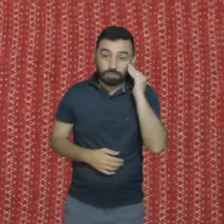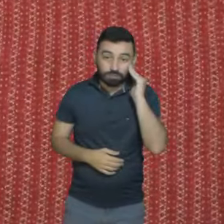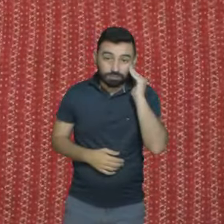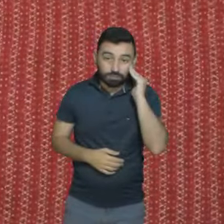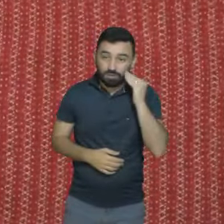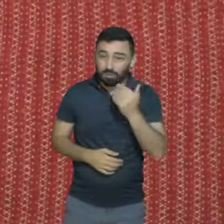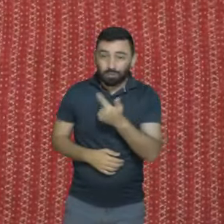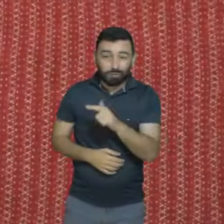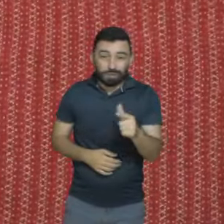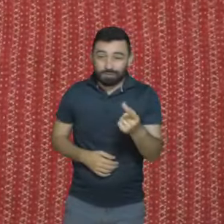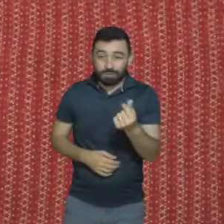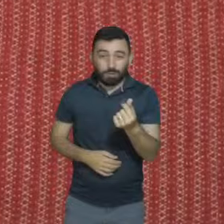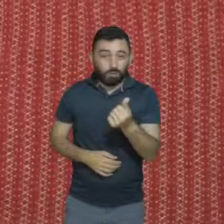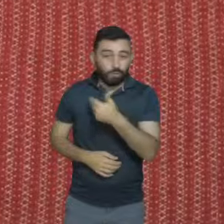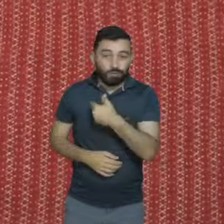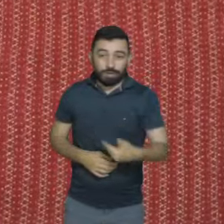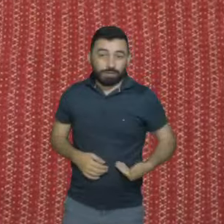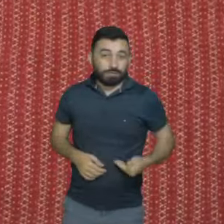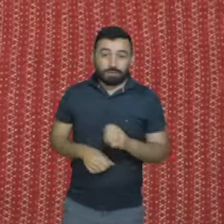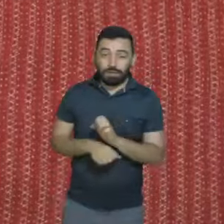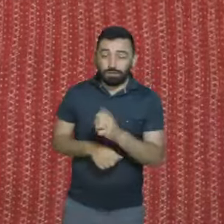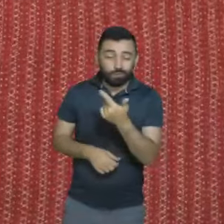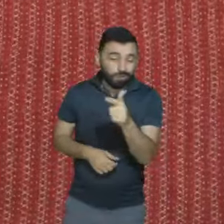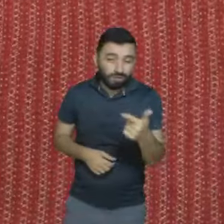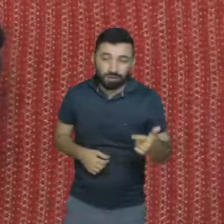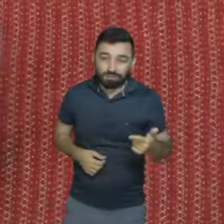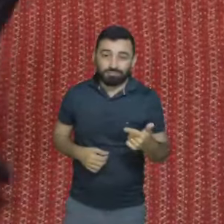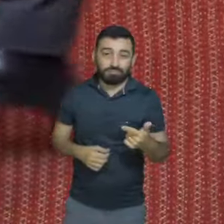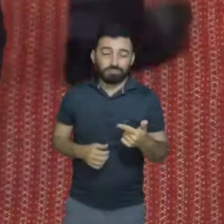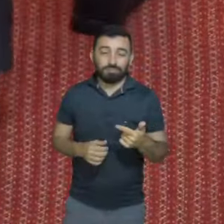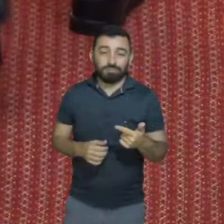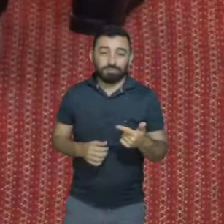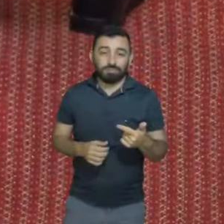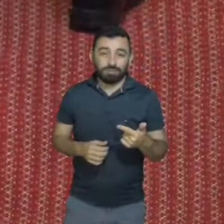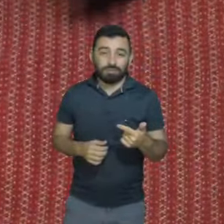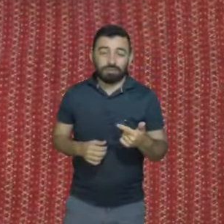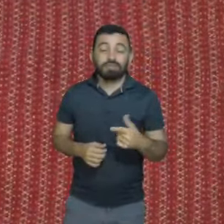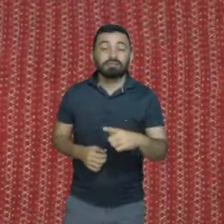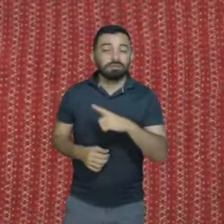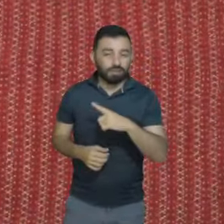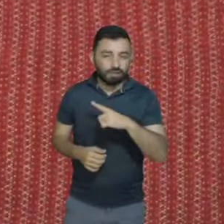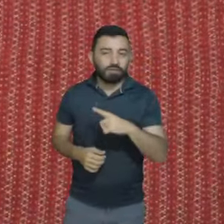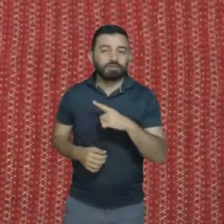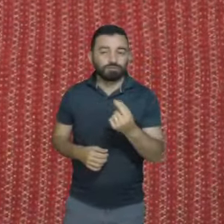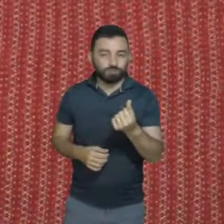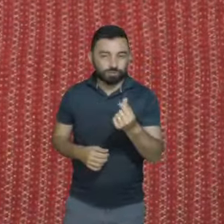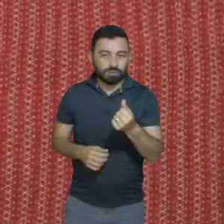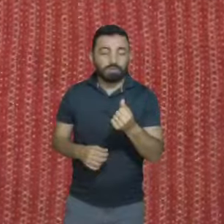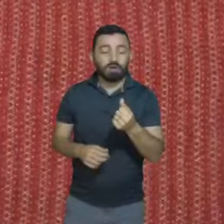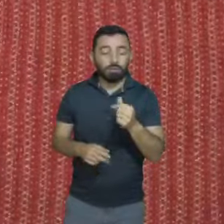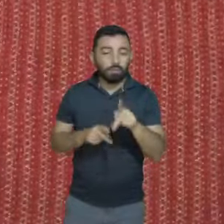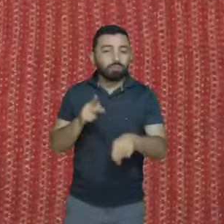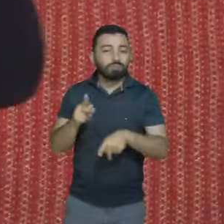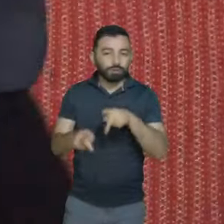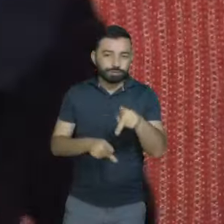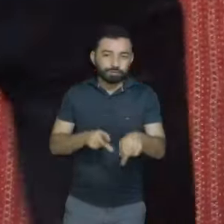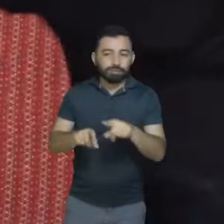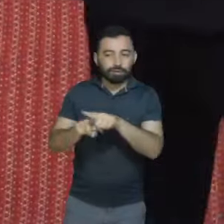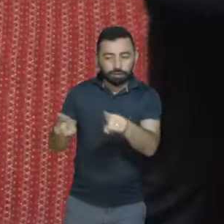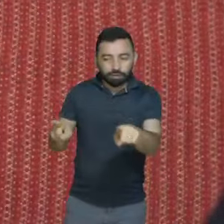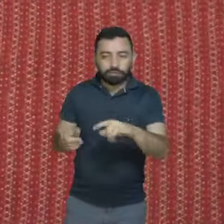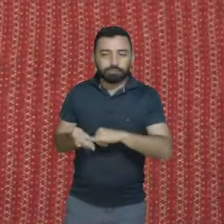dinheiro do governo do Estado, não tem dinheiro do Estado, tem o dinheiro do contribuinte. E o dinheiro do